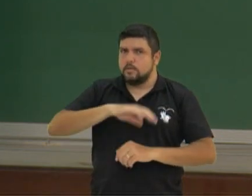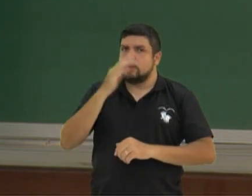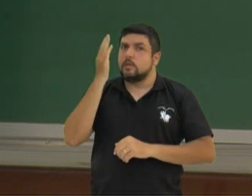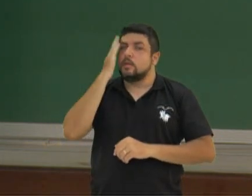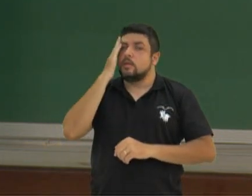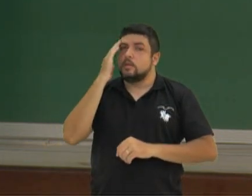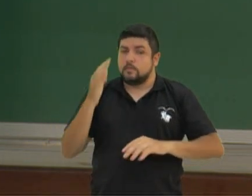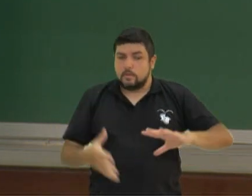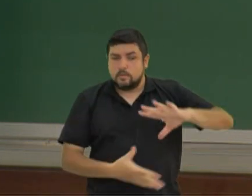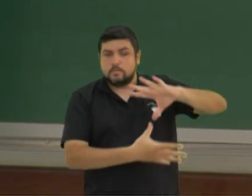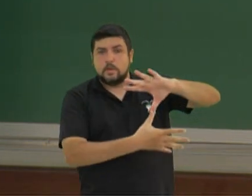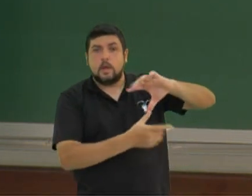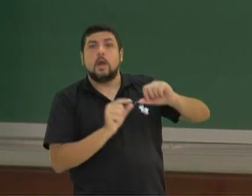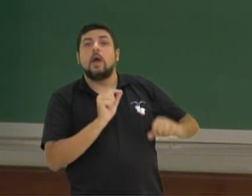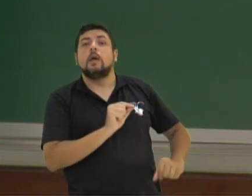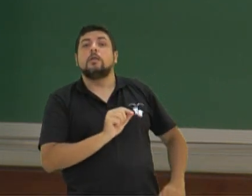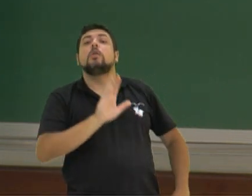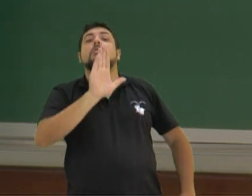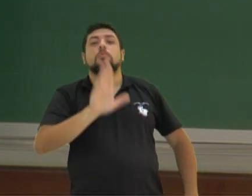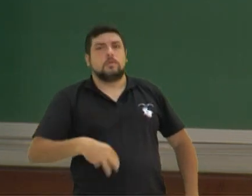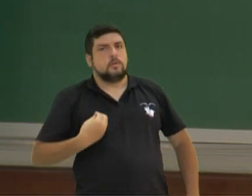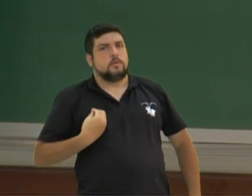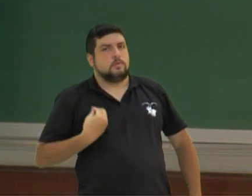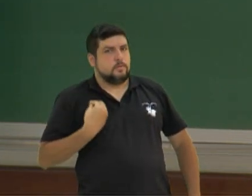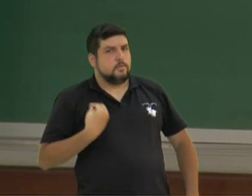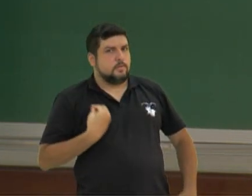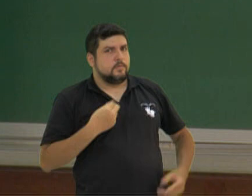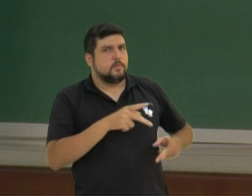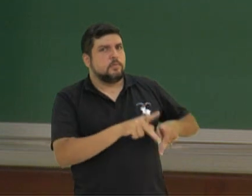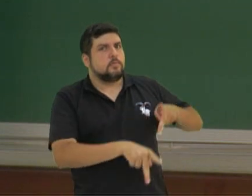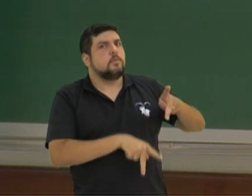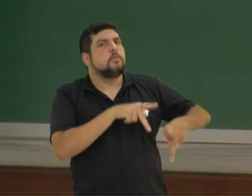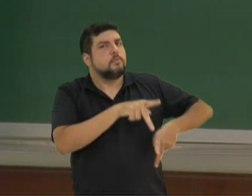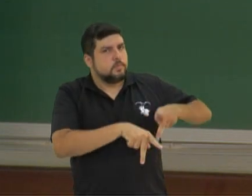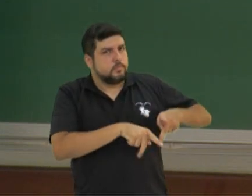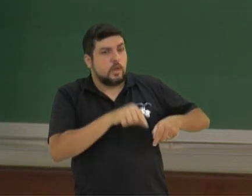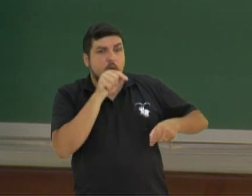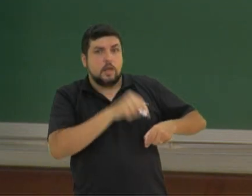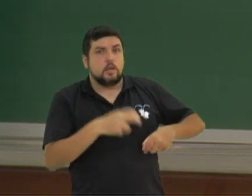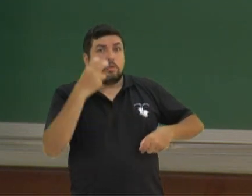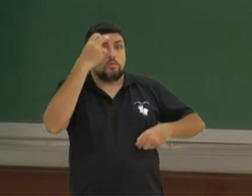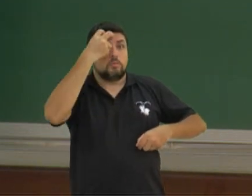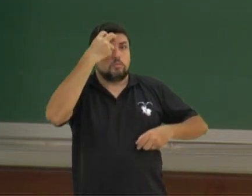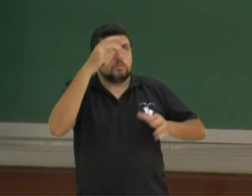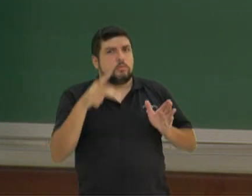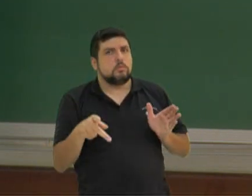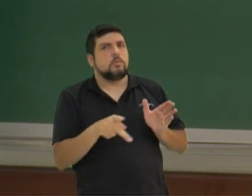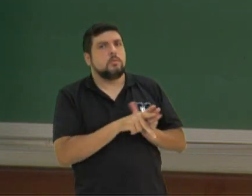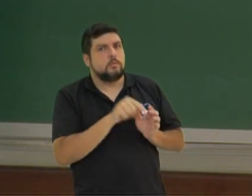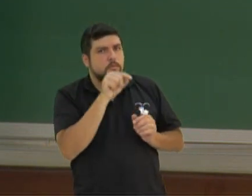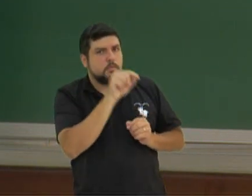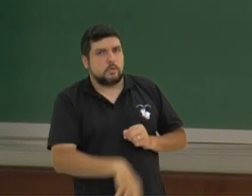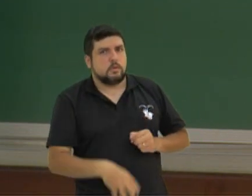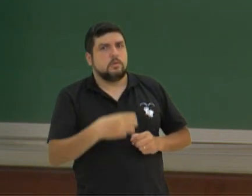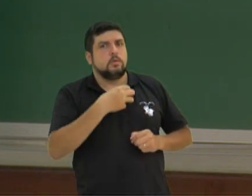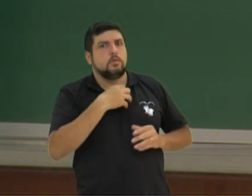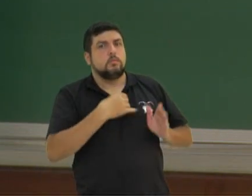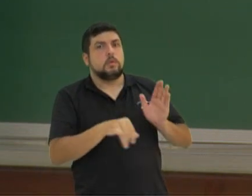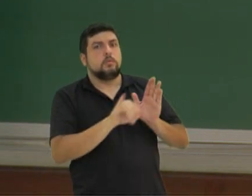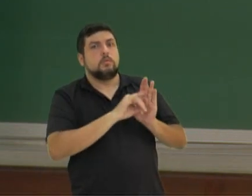aqui, já existiam milhões de pessoas aqui vivendo com suas culturas próprias,